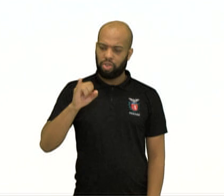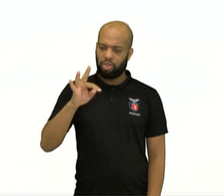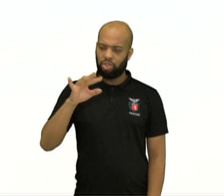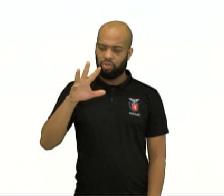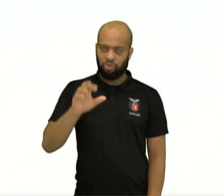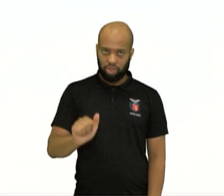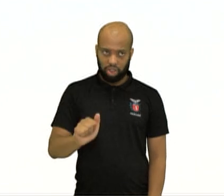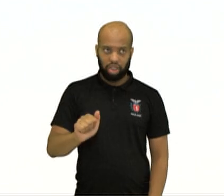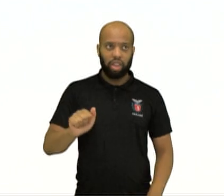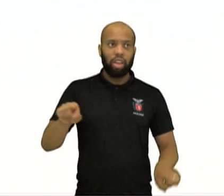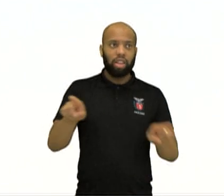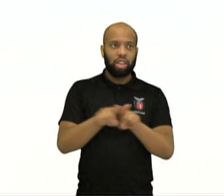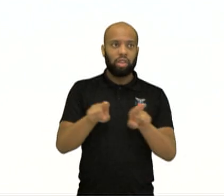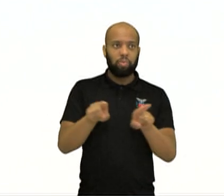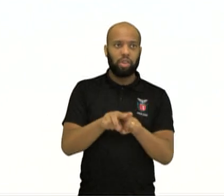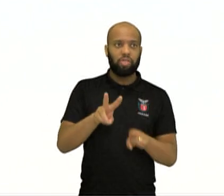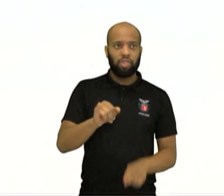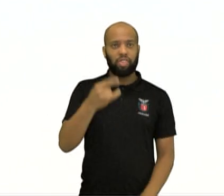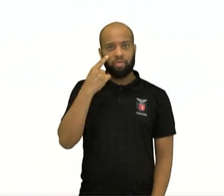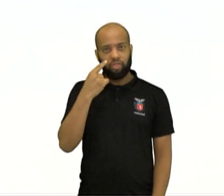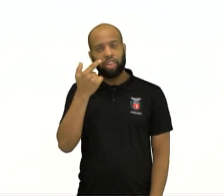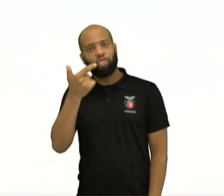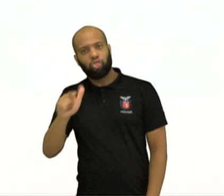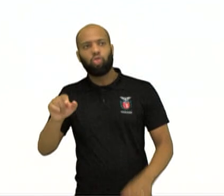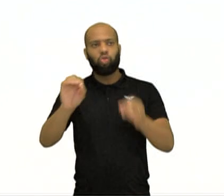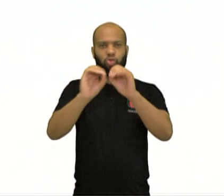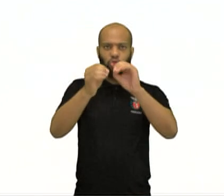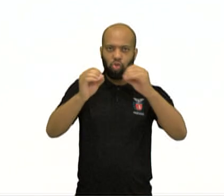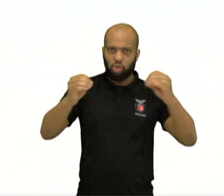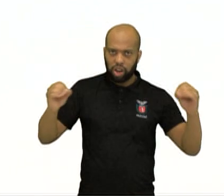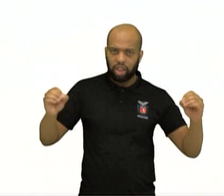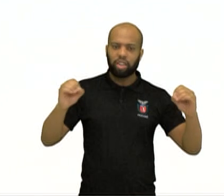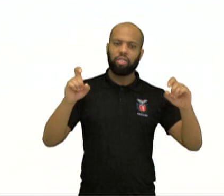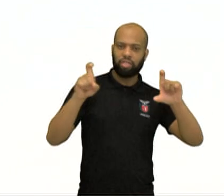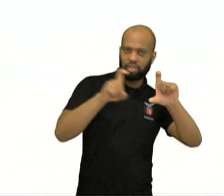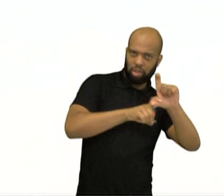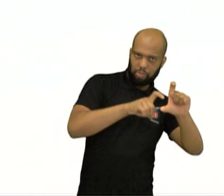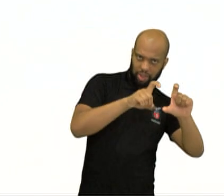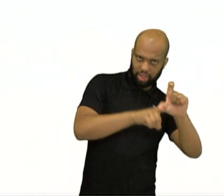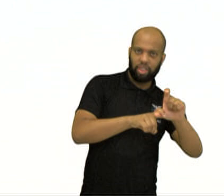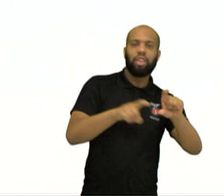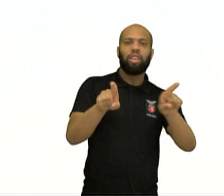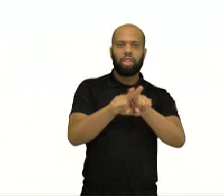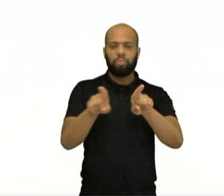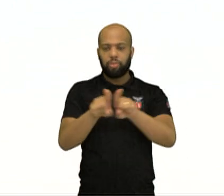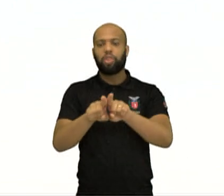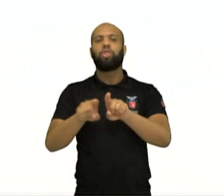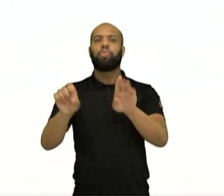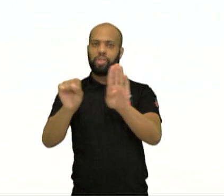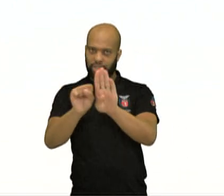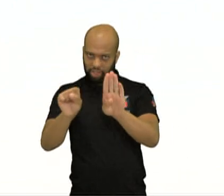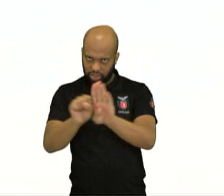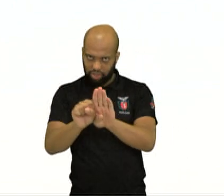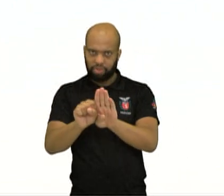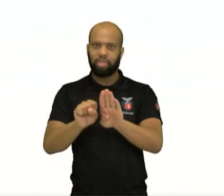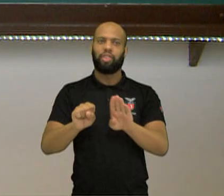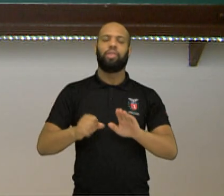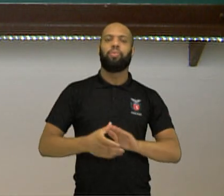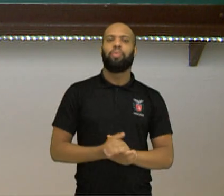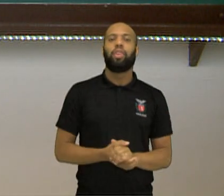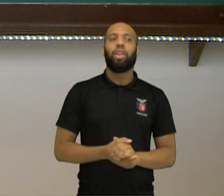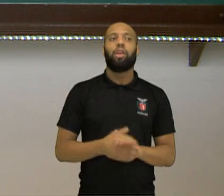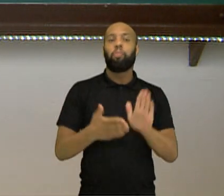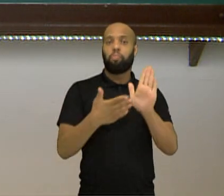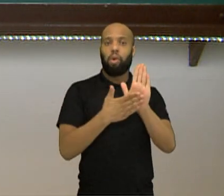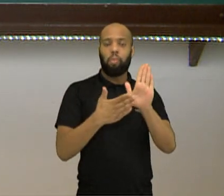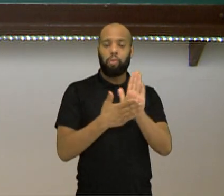subordinadas, substantivas e adjetivas. Então, observe aqui. Antes da gente iniciar essa aula, eu quero propor para vocês